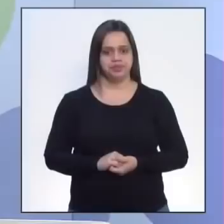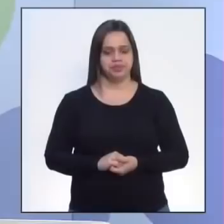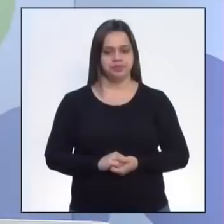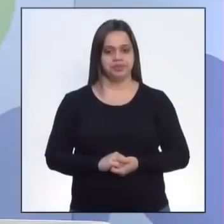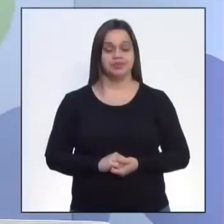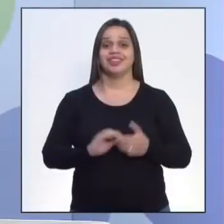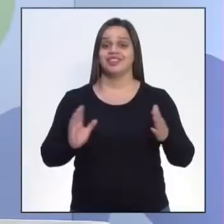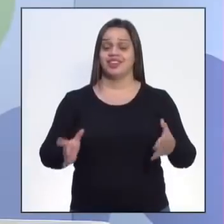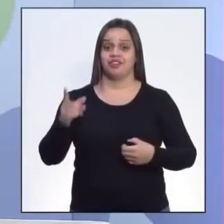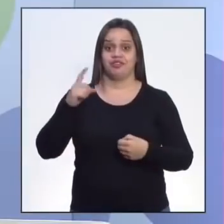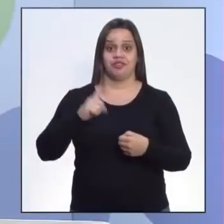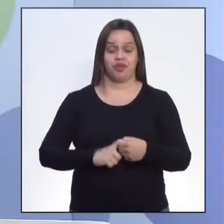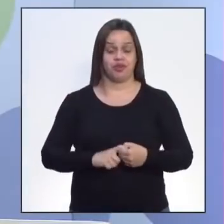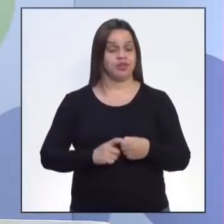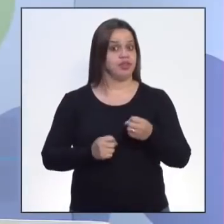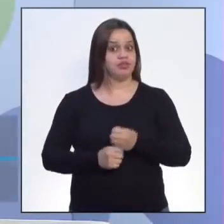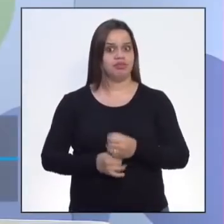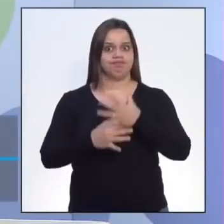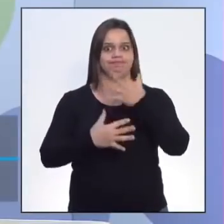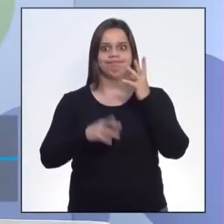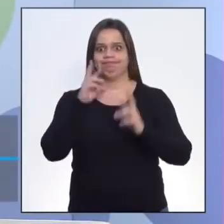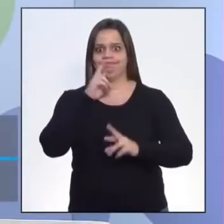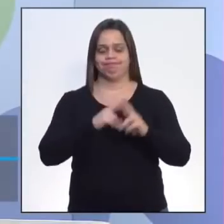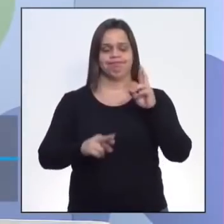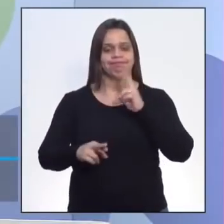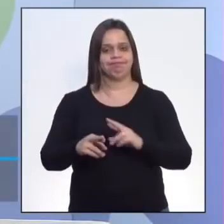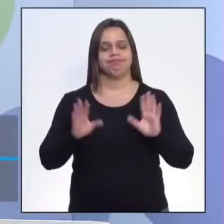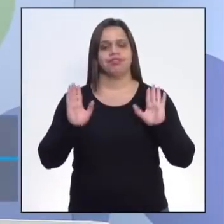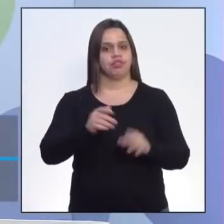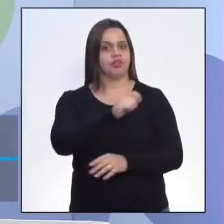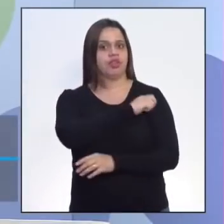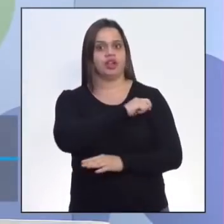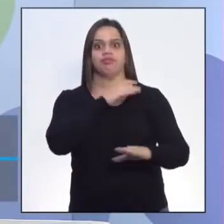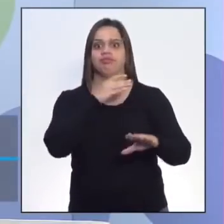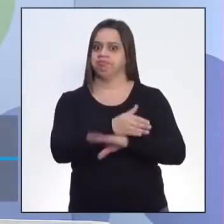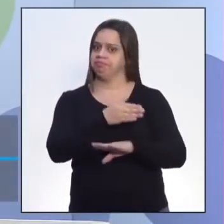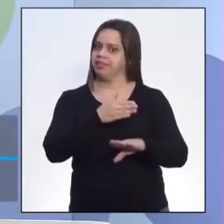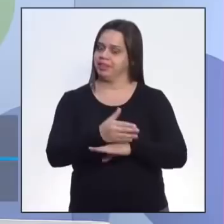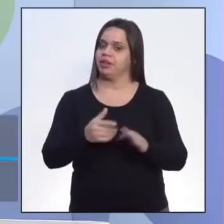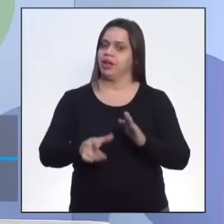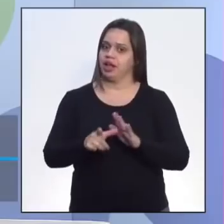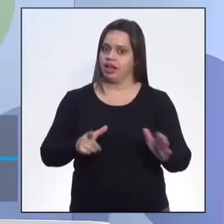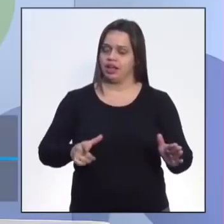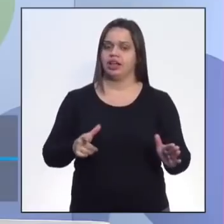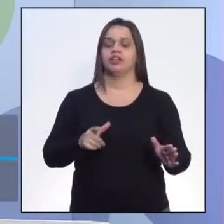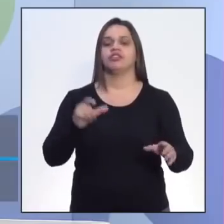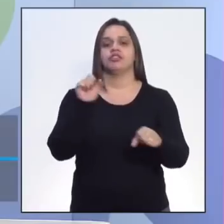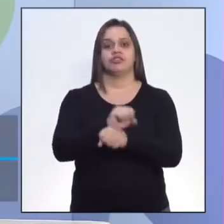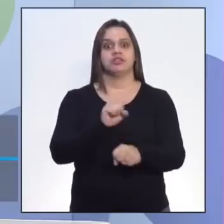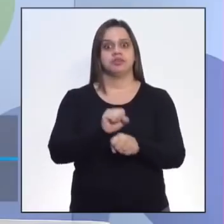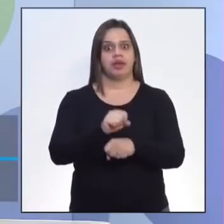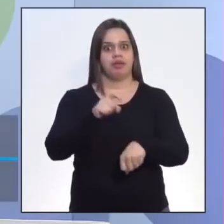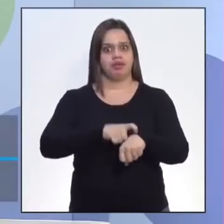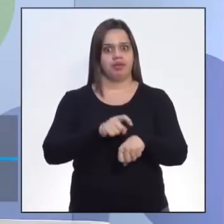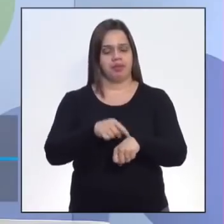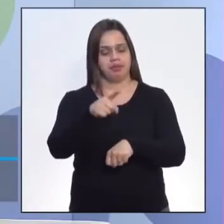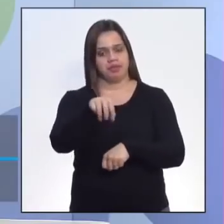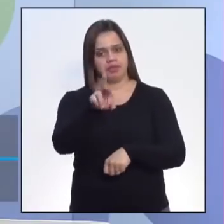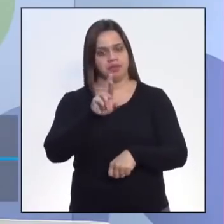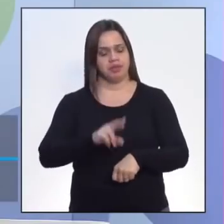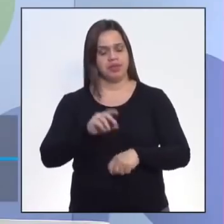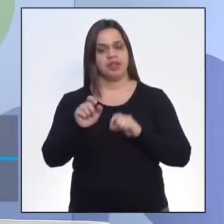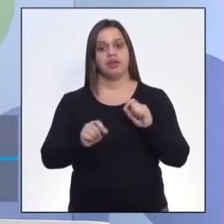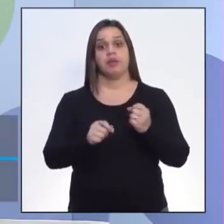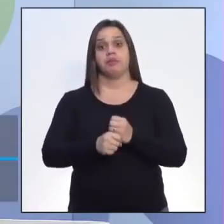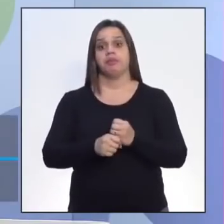Retornamos aqui, né? Muitas respostas, eles já estavam inclusive participando antes mesmo de abrir a pergunta, né? A maioria